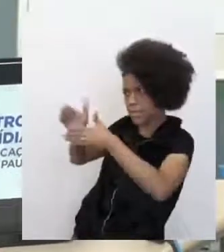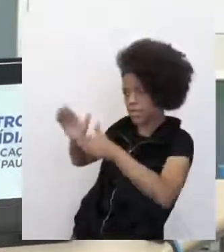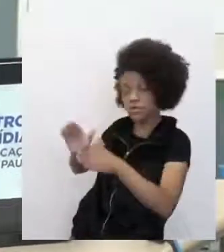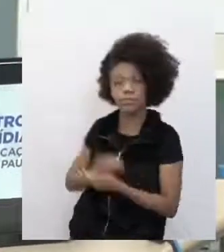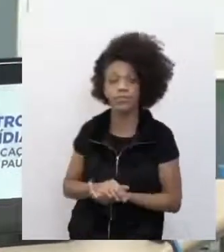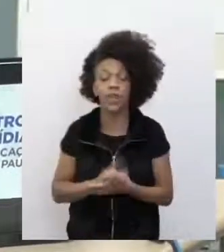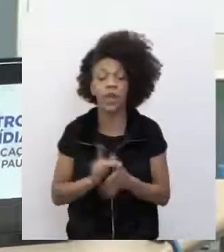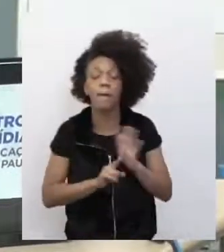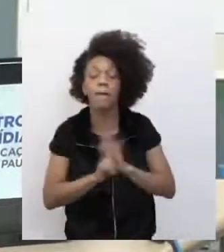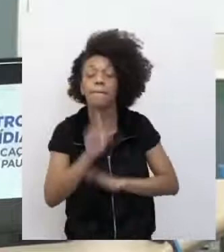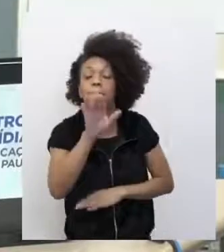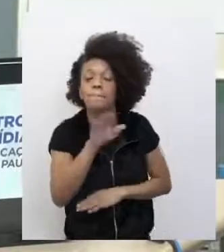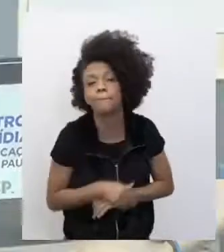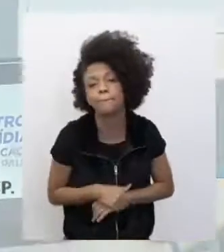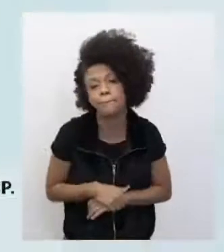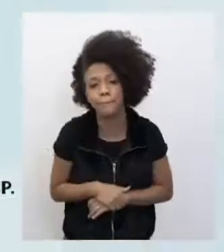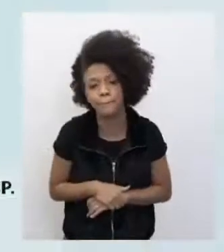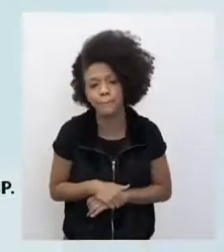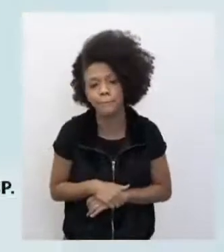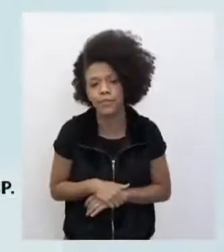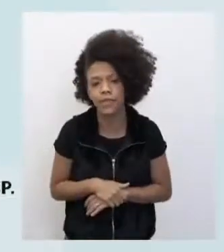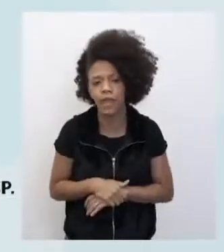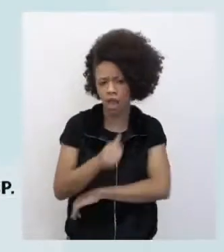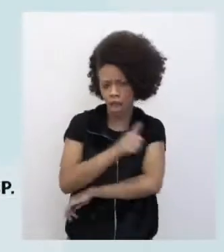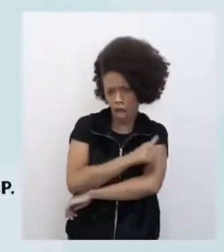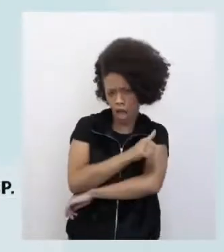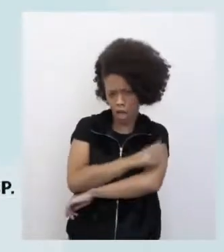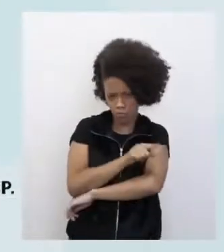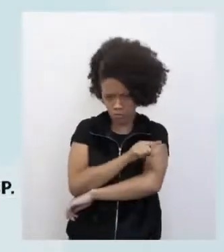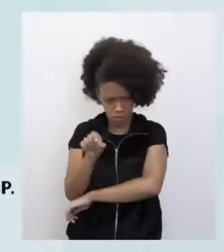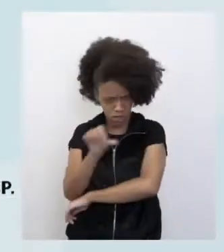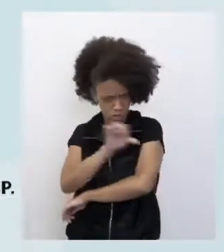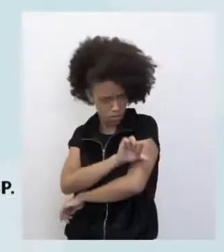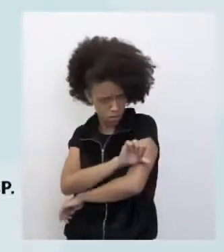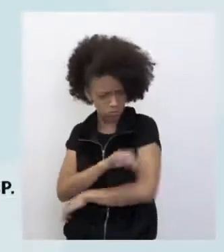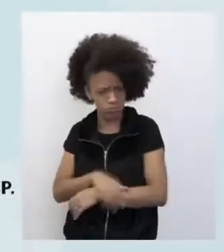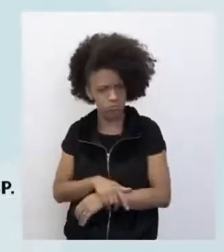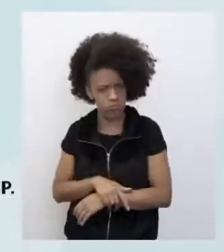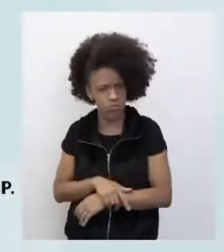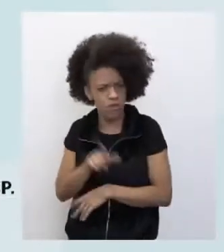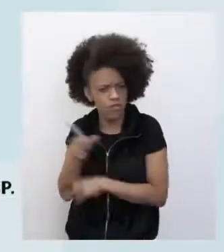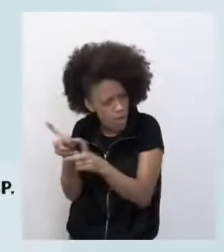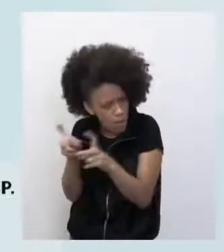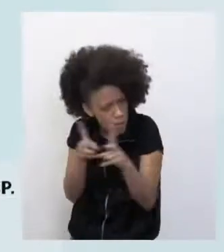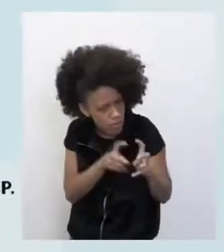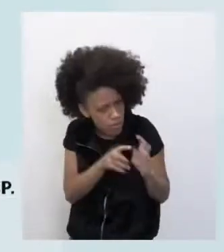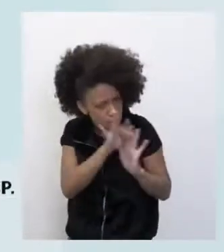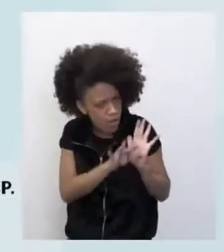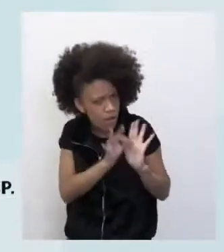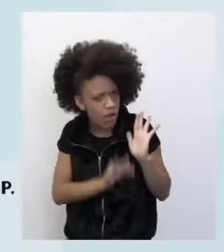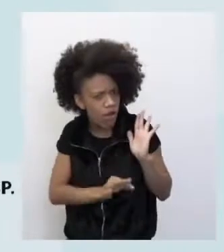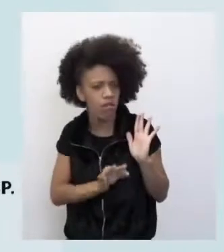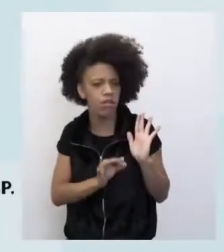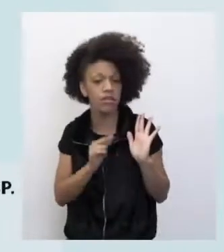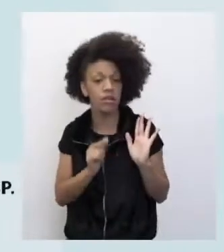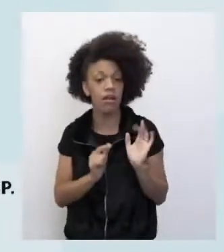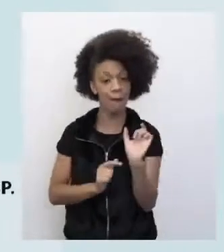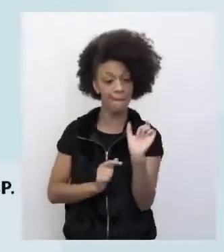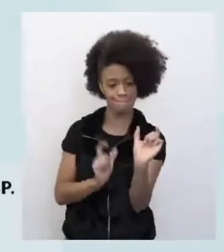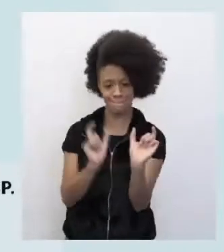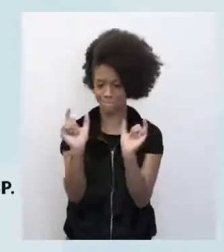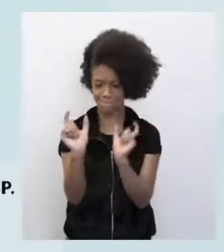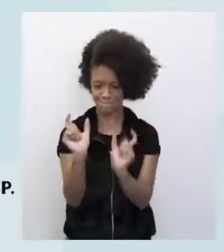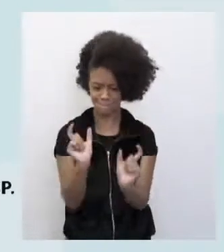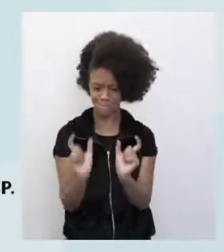perguntar para vocês, gente, aluna e aluno do 9º ano, você notou que no texto há a presença de